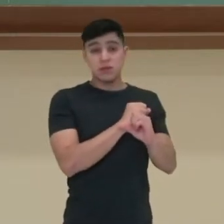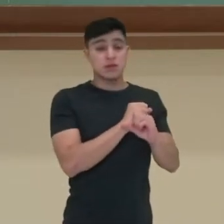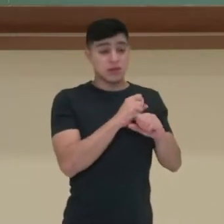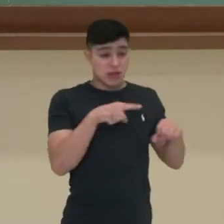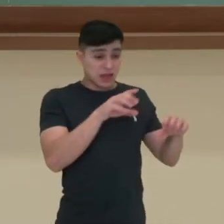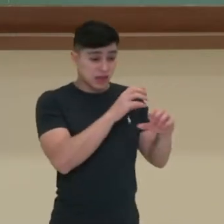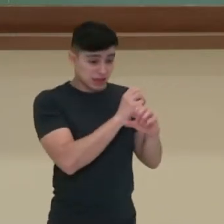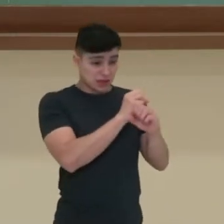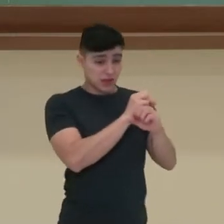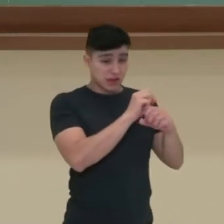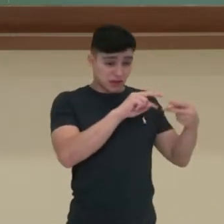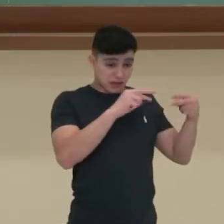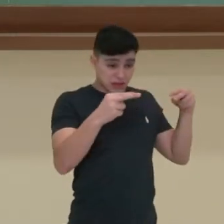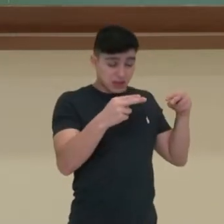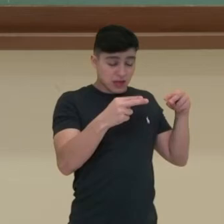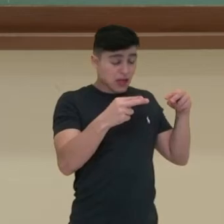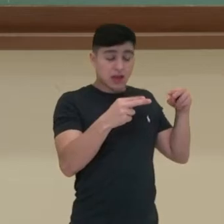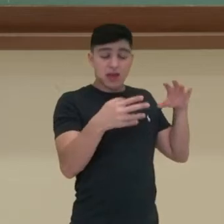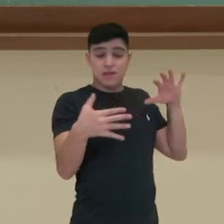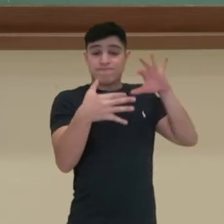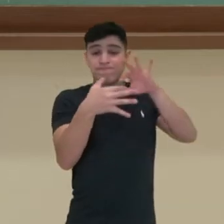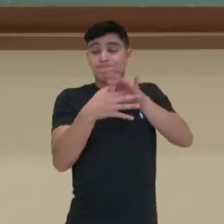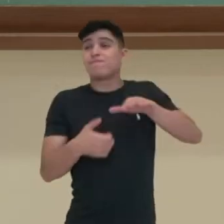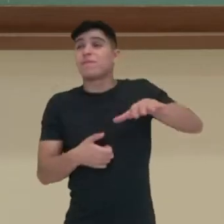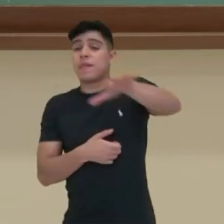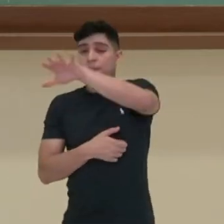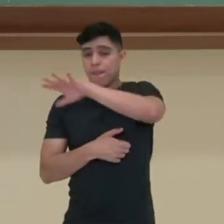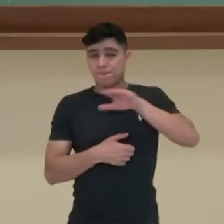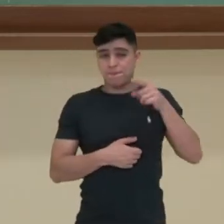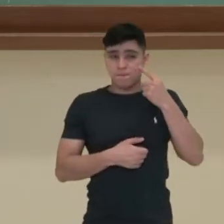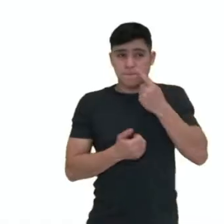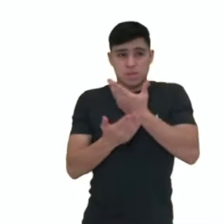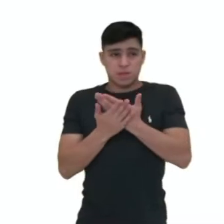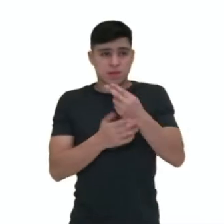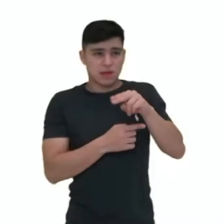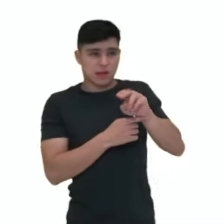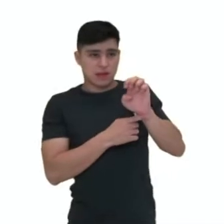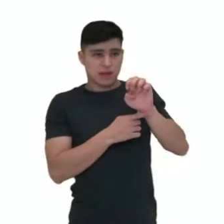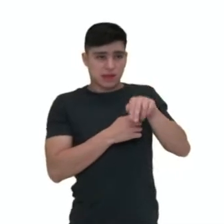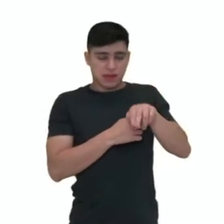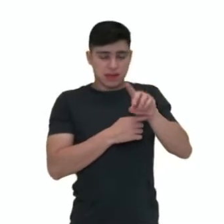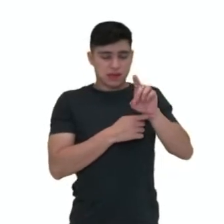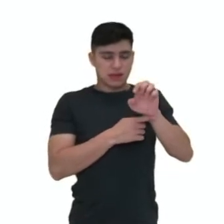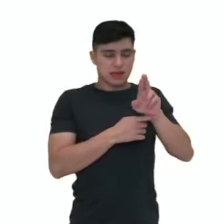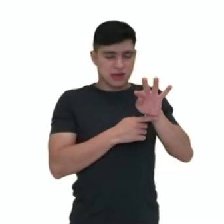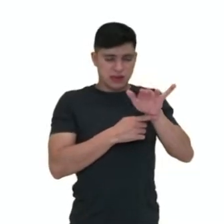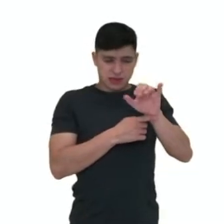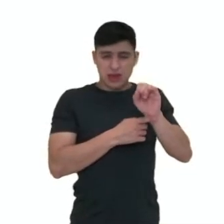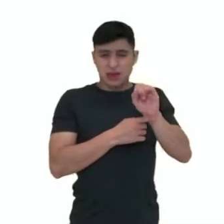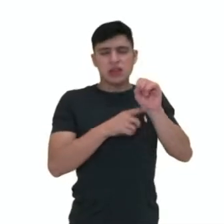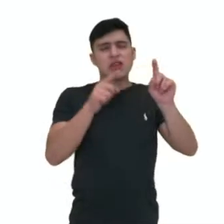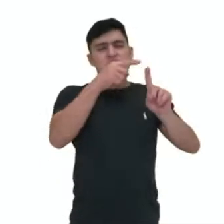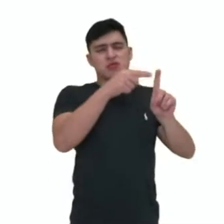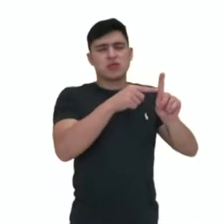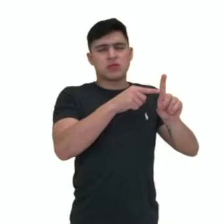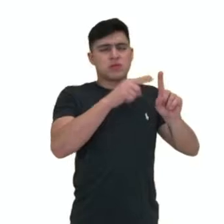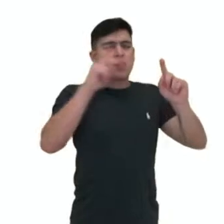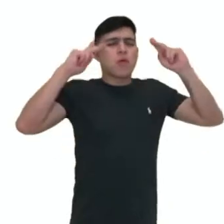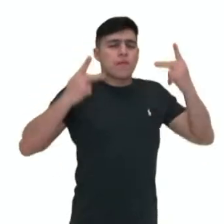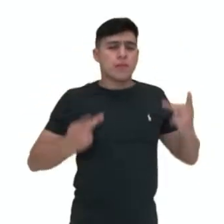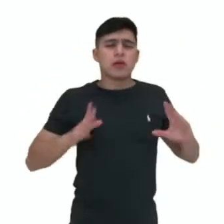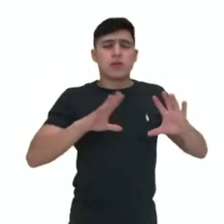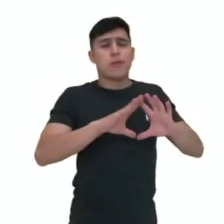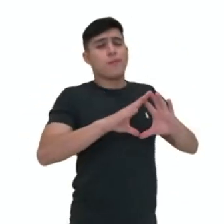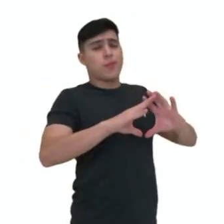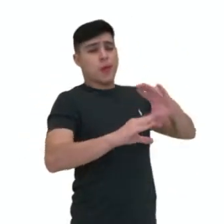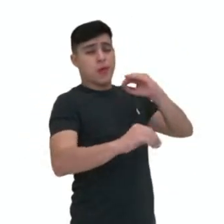dessa genética. Então, o estudo foi feito com neandertais, né, que é um tipo de hominídeo, né, já extinto, tá? E que eles também